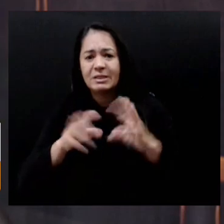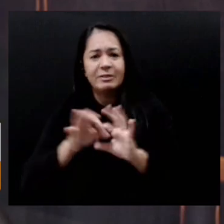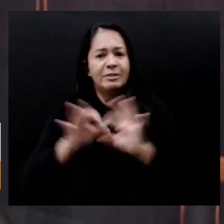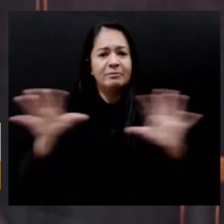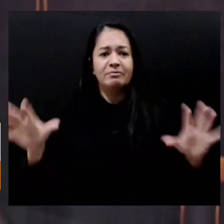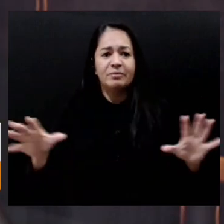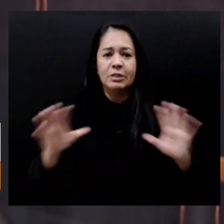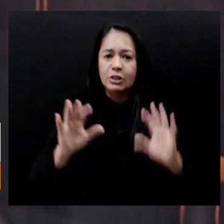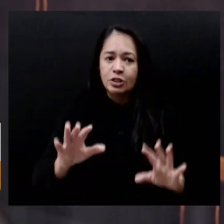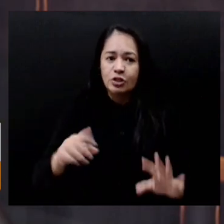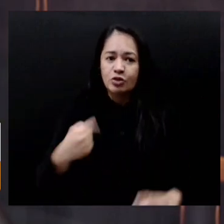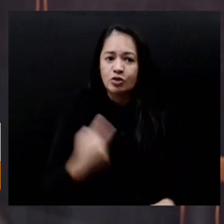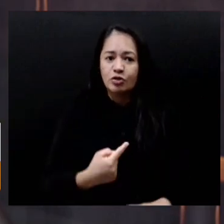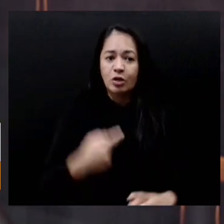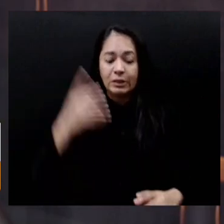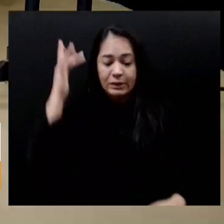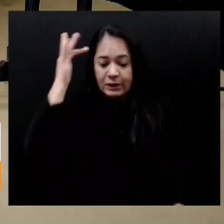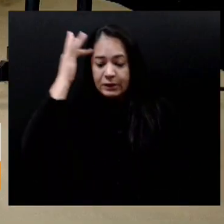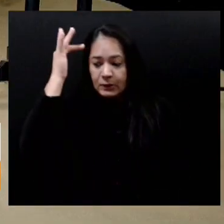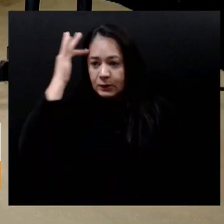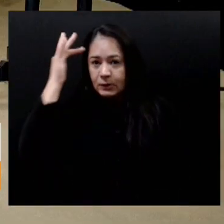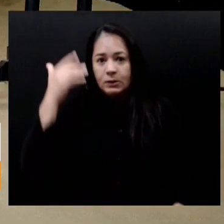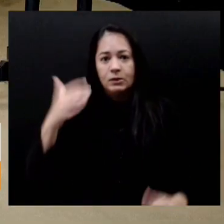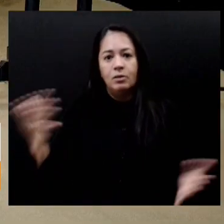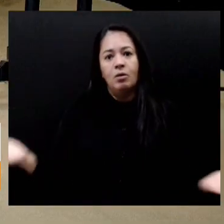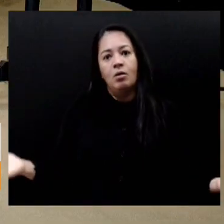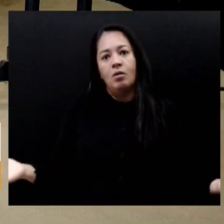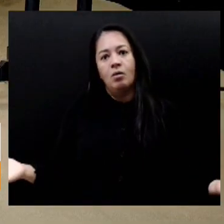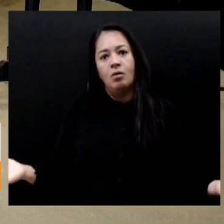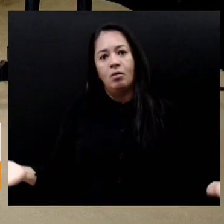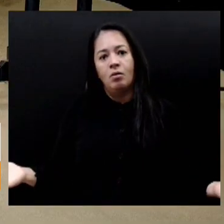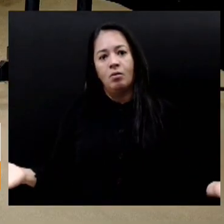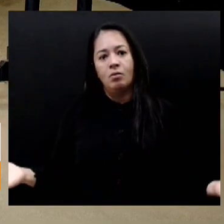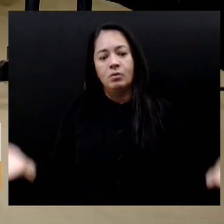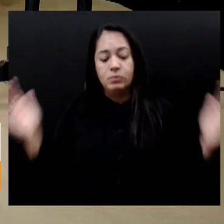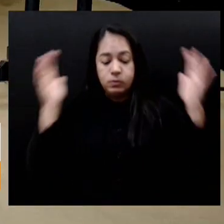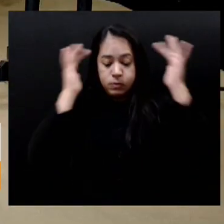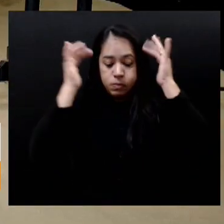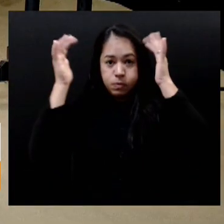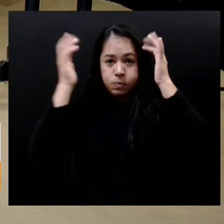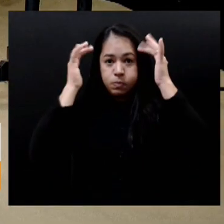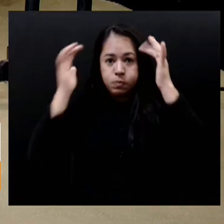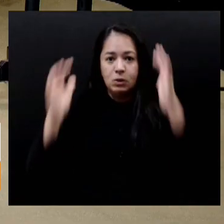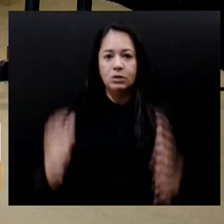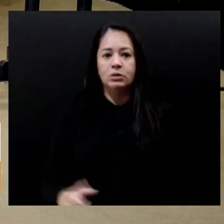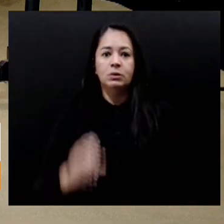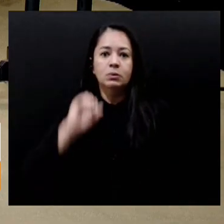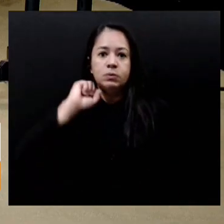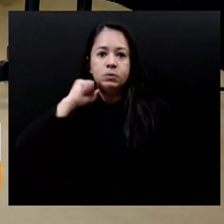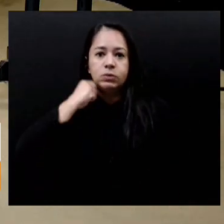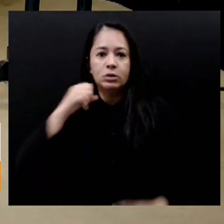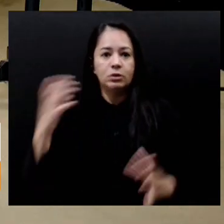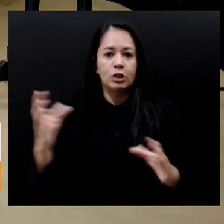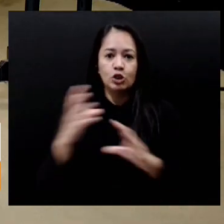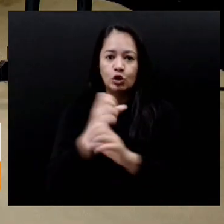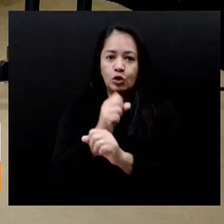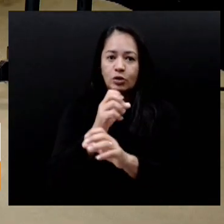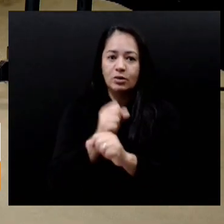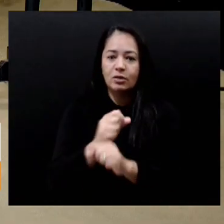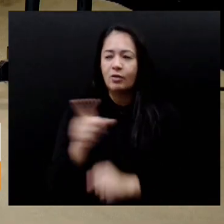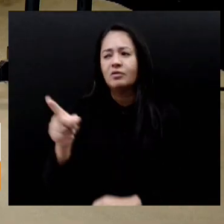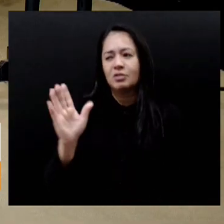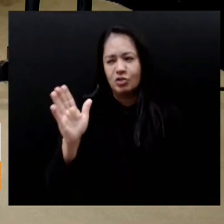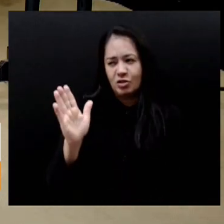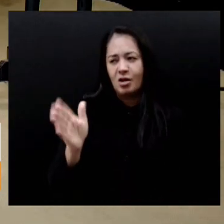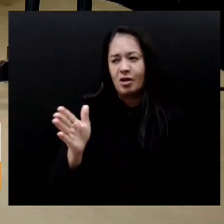à loucura. Exatamente, ao estresse total, né? Eu acho que o senhor tem lidado muito com essa